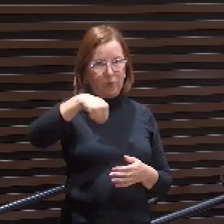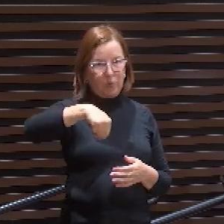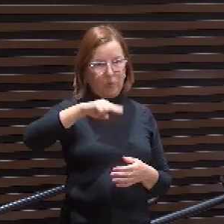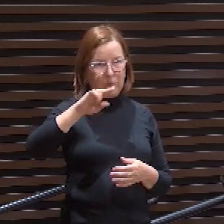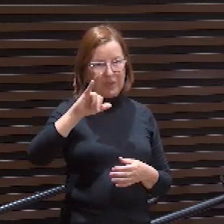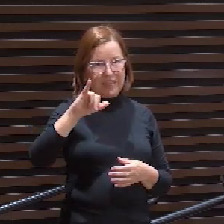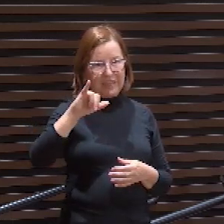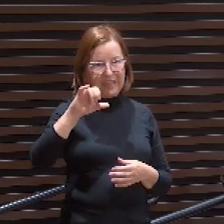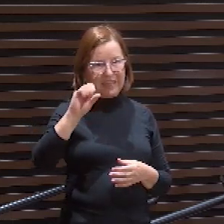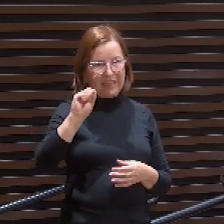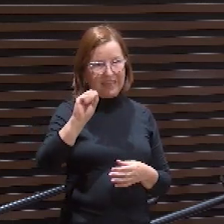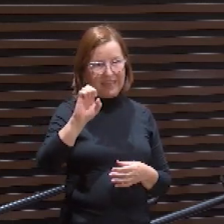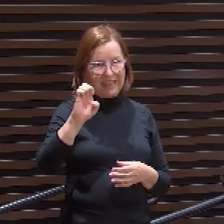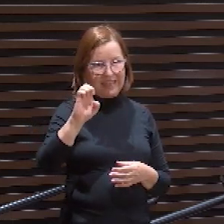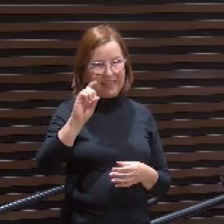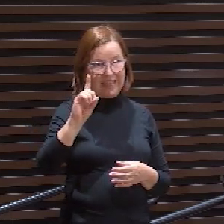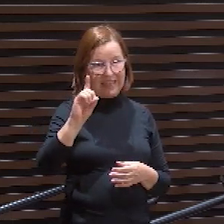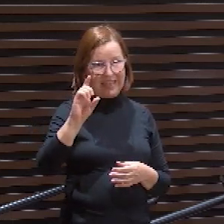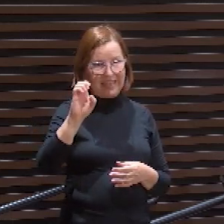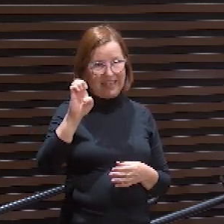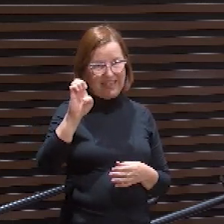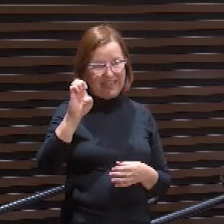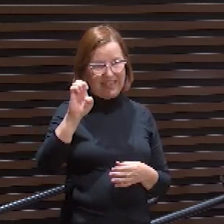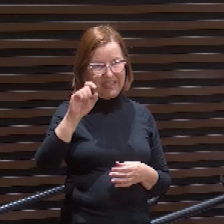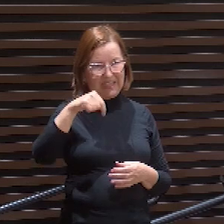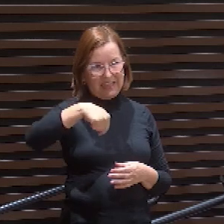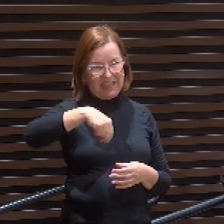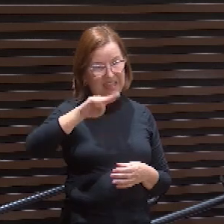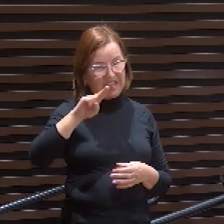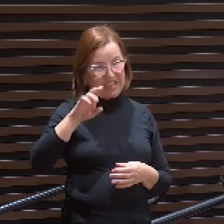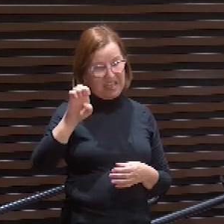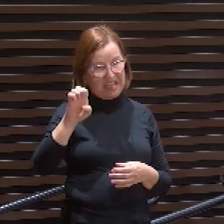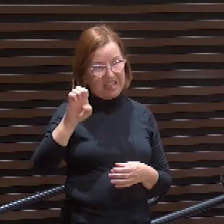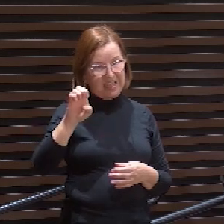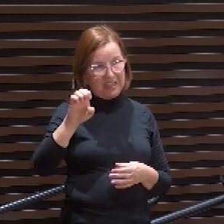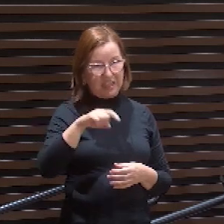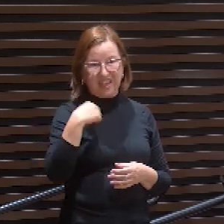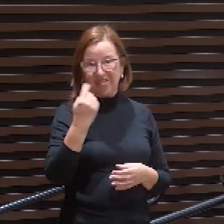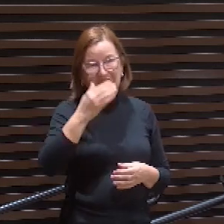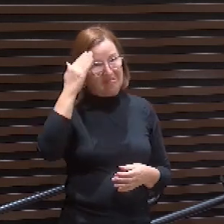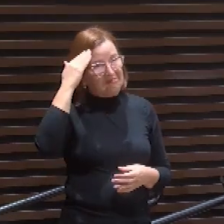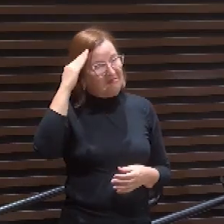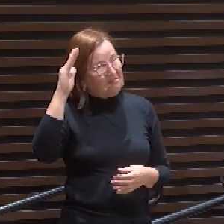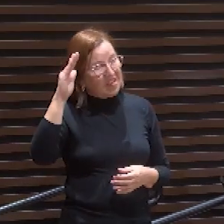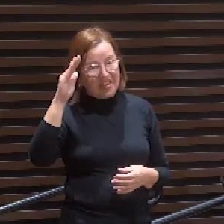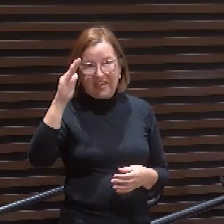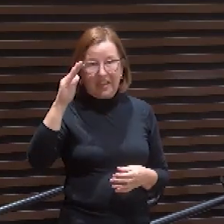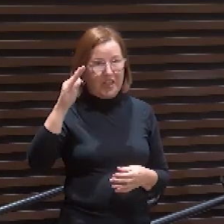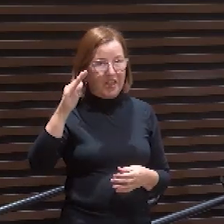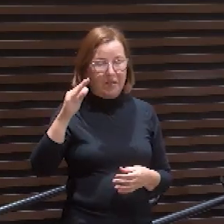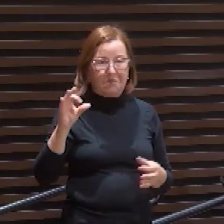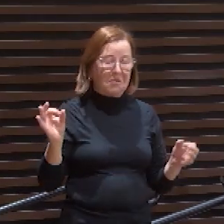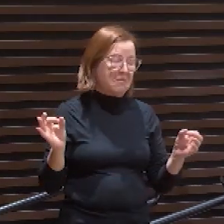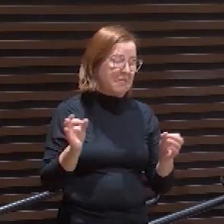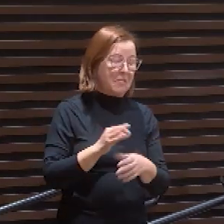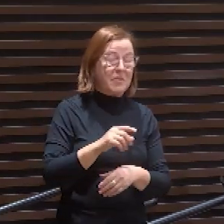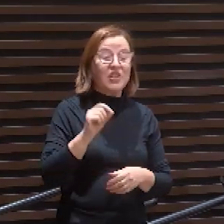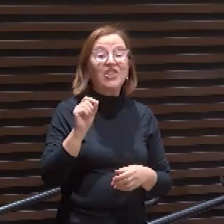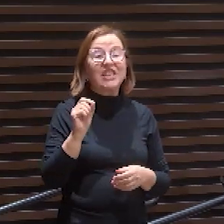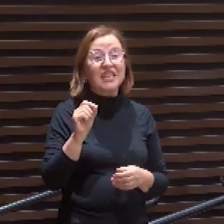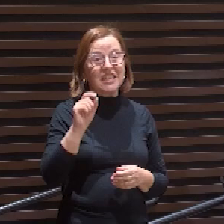nós temos algumas pistas, mas não temos condições de descrever plenamente